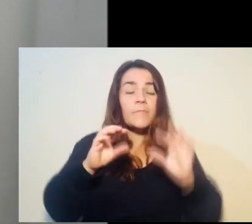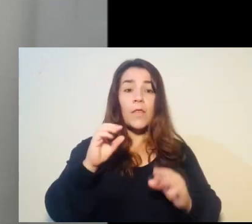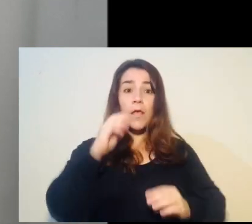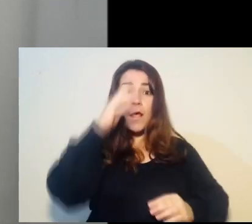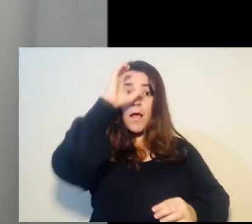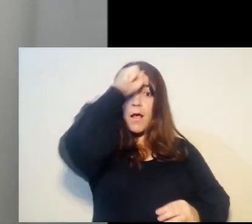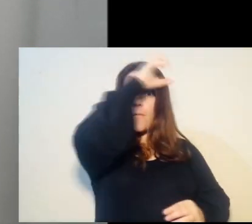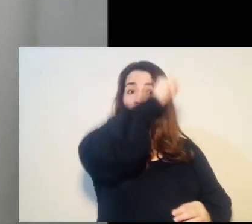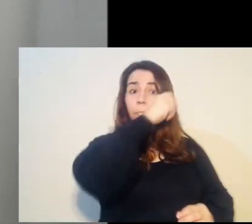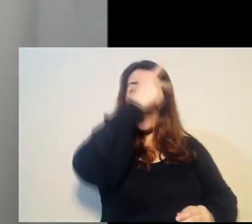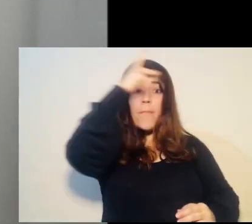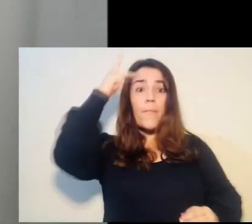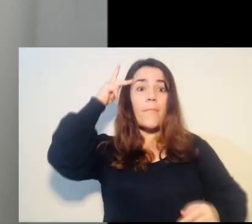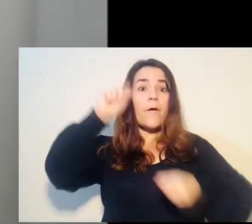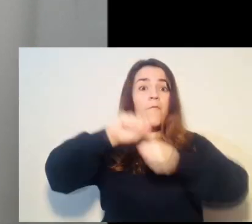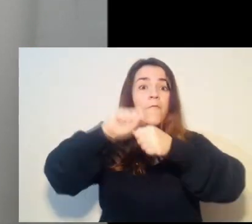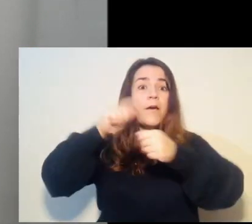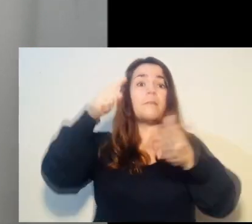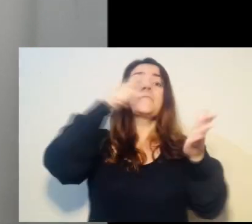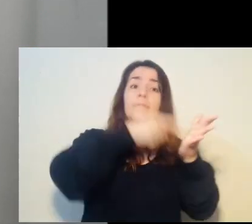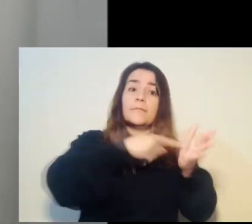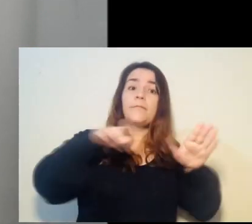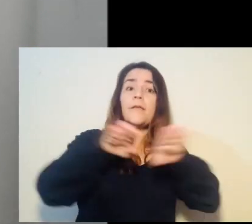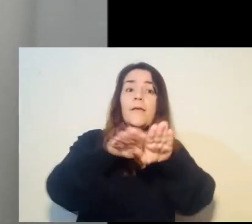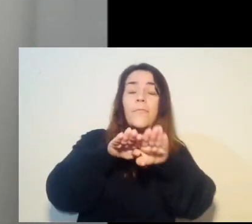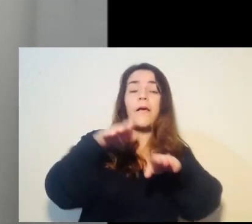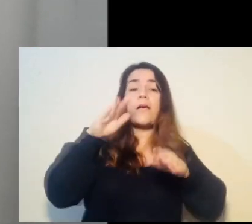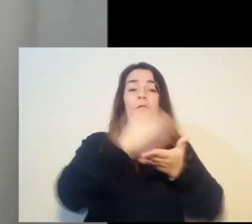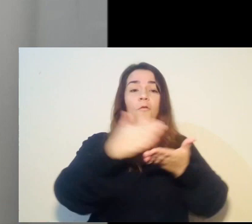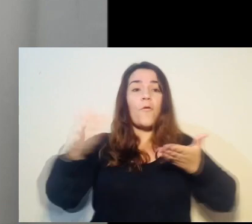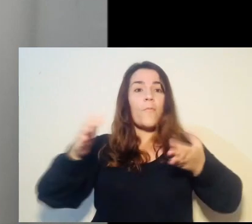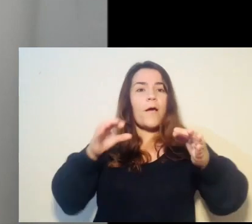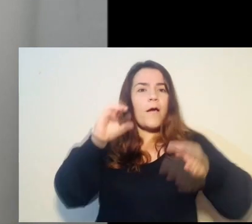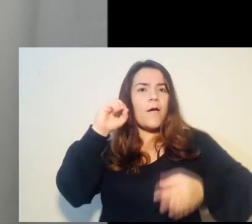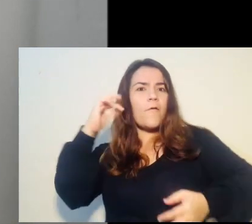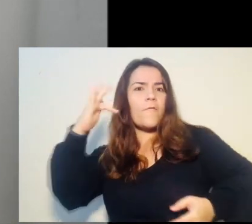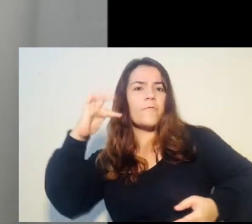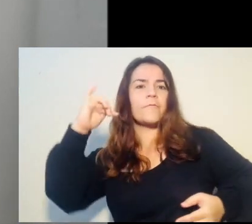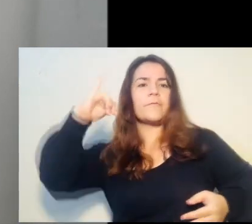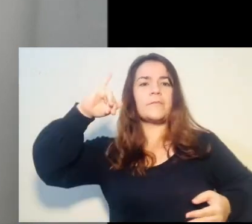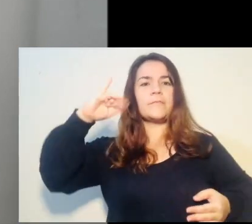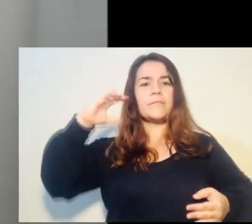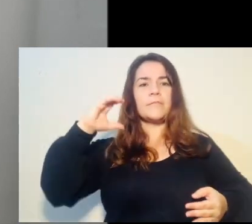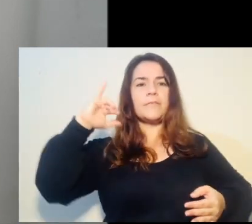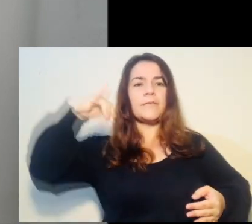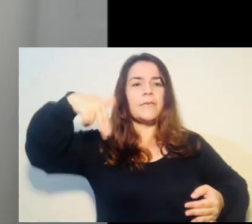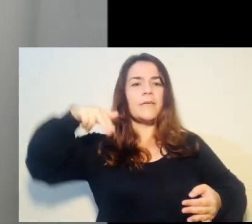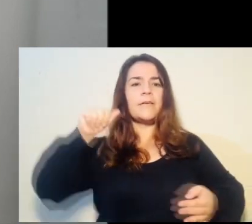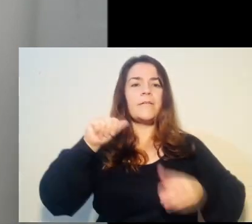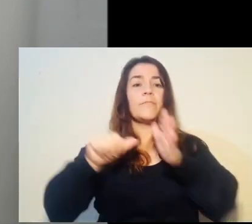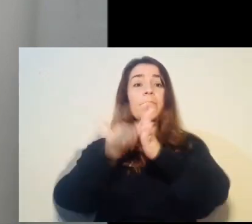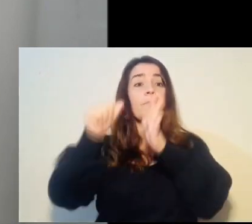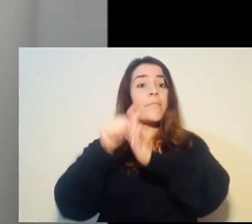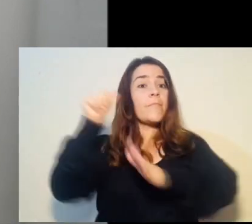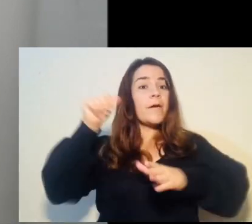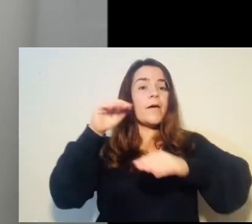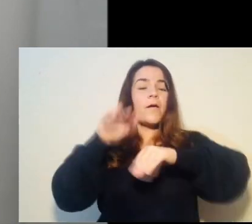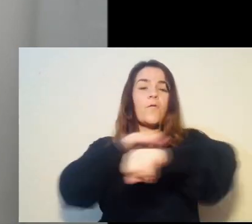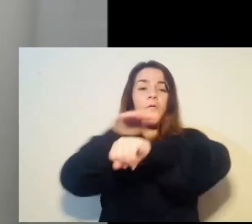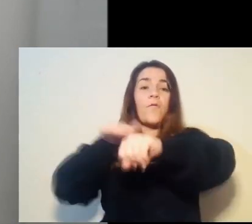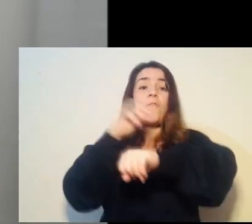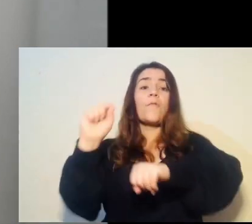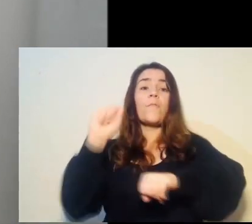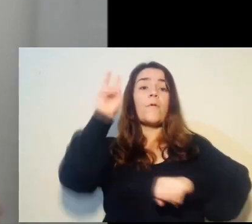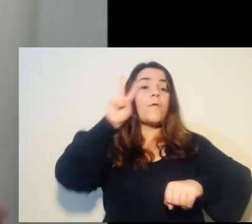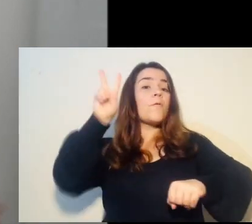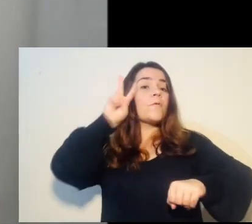muitas pessoas que fazem isso também. Então, a gente vai começar a nossa oficina. A primeira parte a gente vai conversar um pouquinho sobre